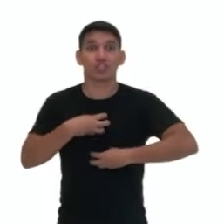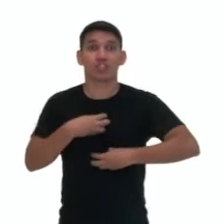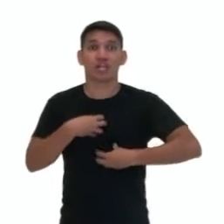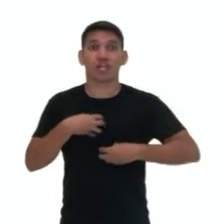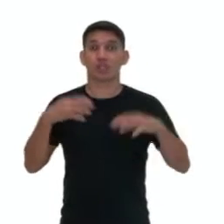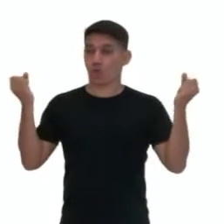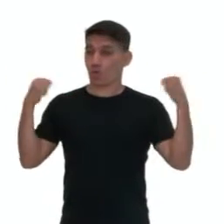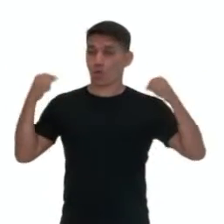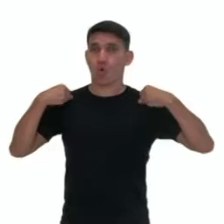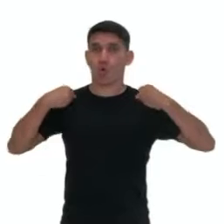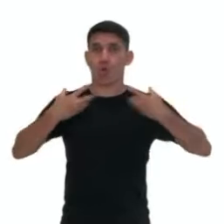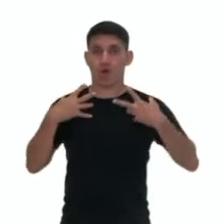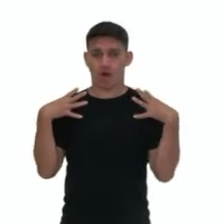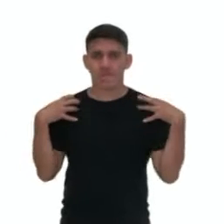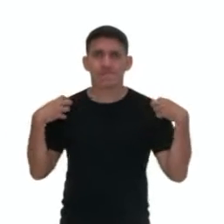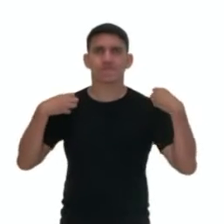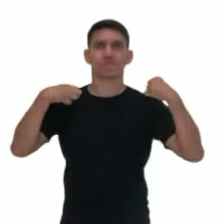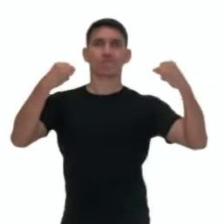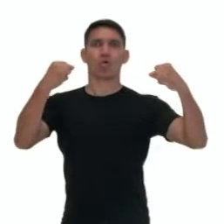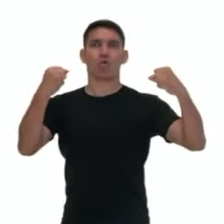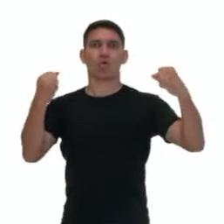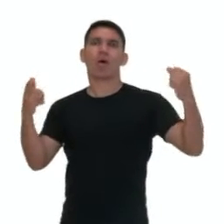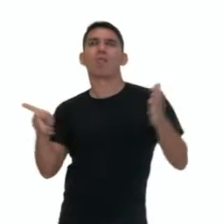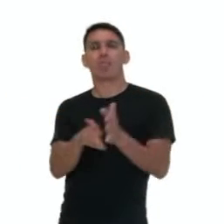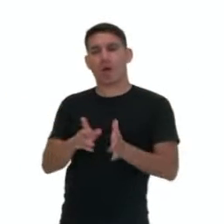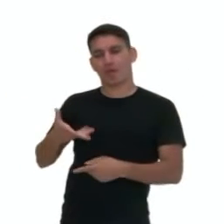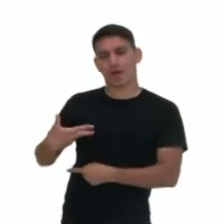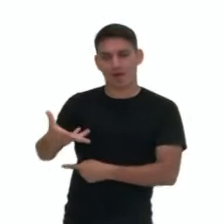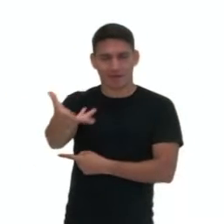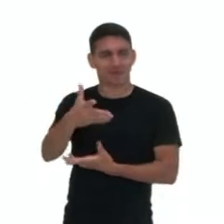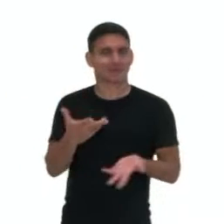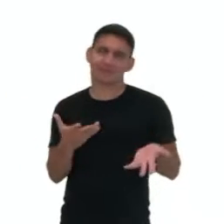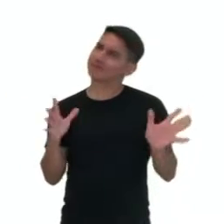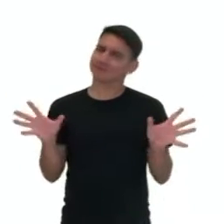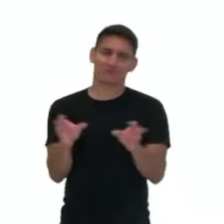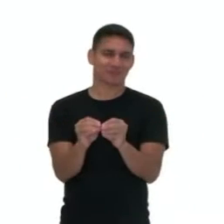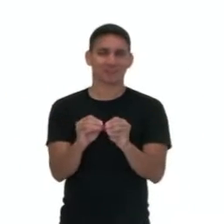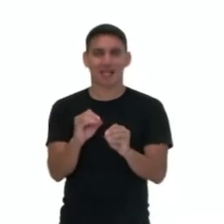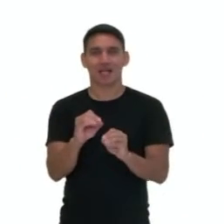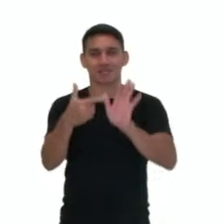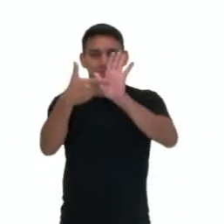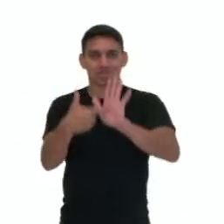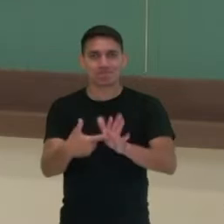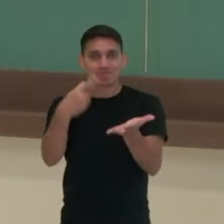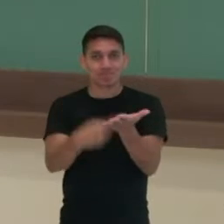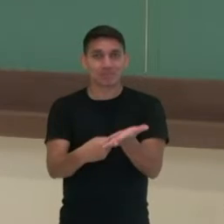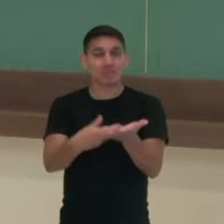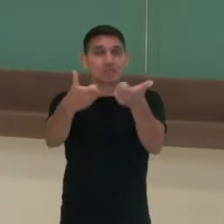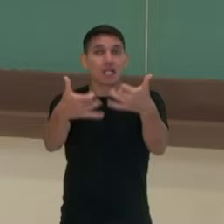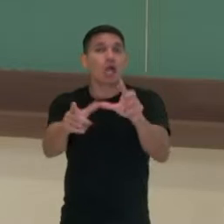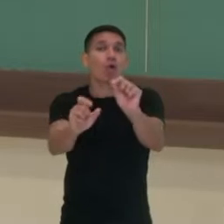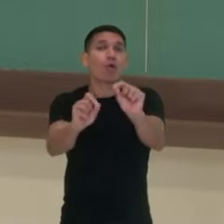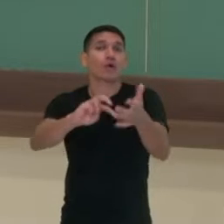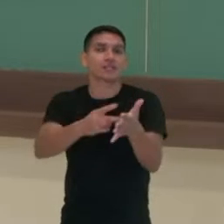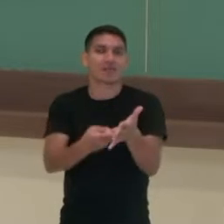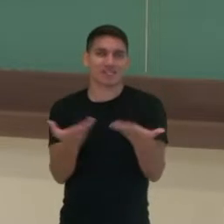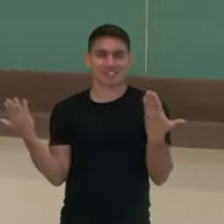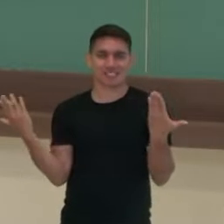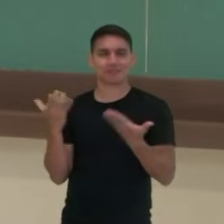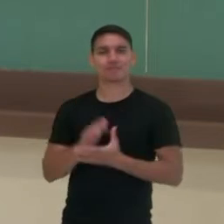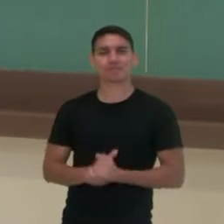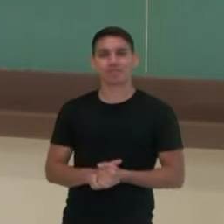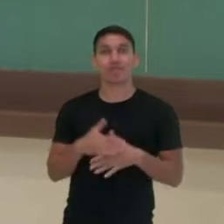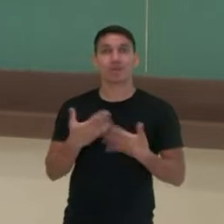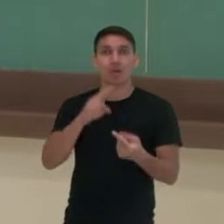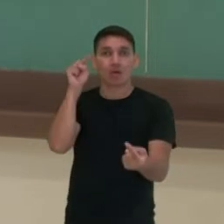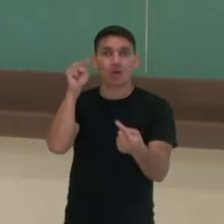para fortificá-lo e dar-lhe agilidade. Então, uma maneira bem sucinta para definir, né, o que é a ginástica. Tem como